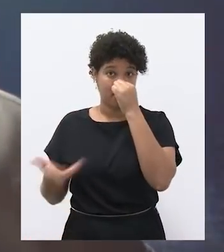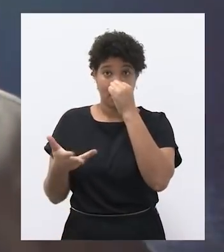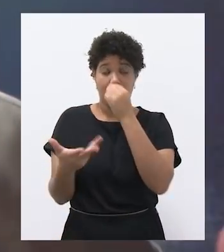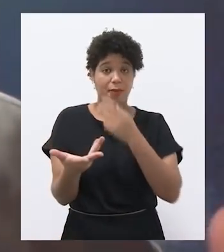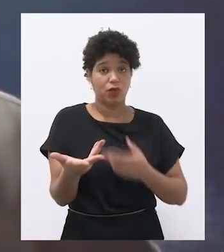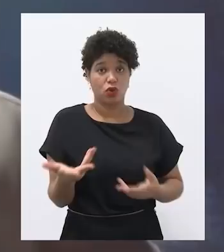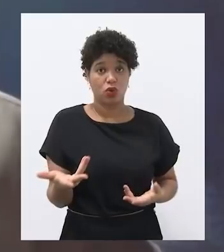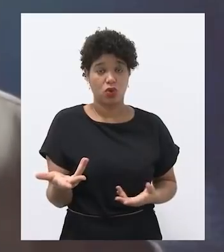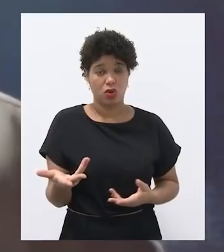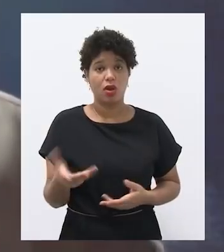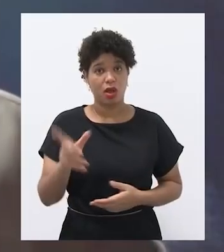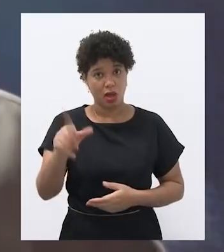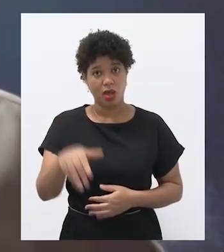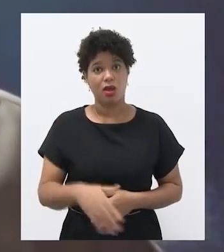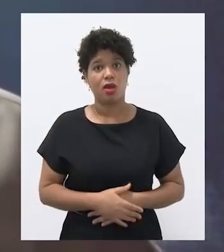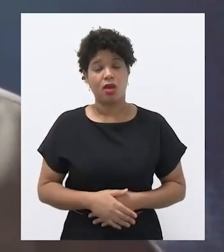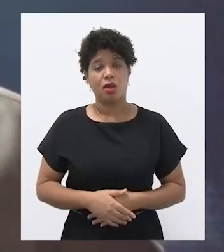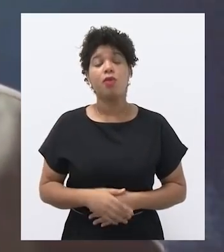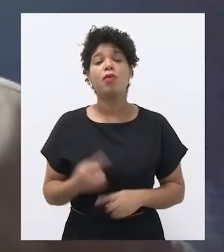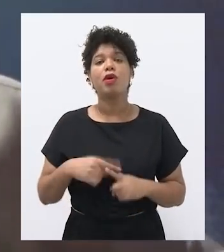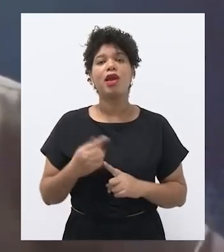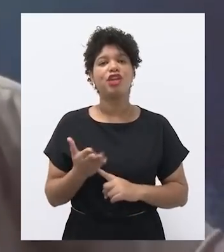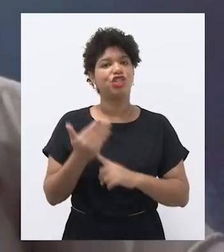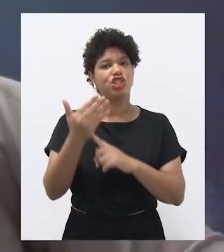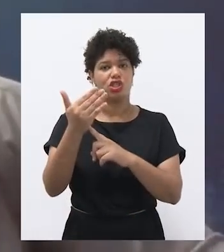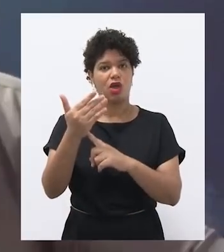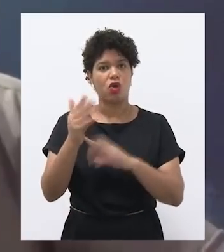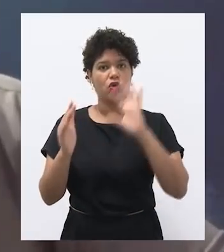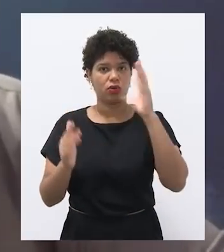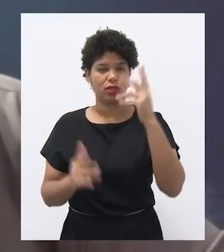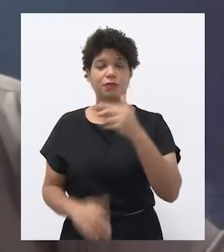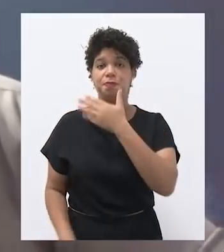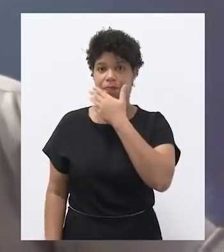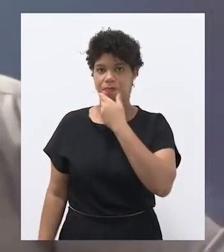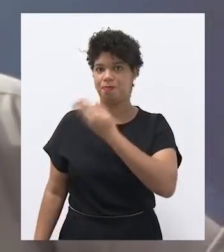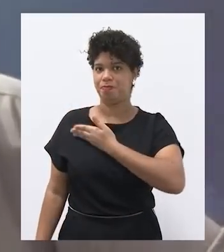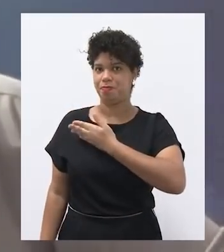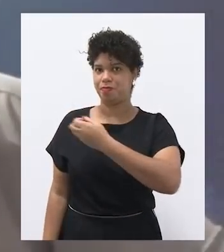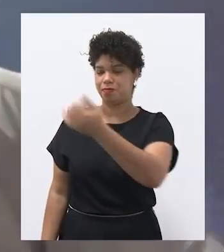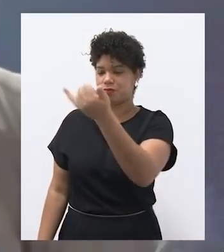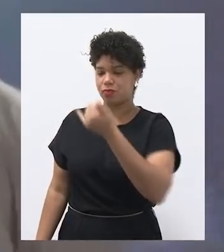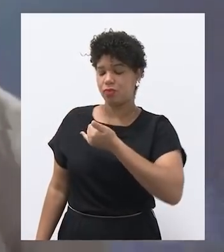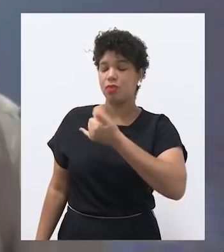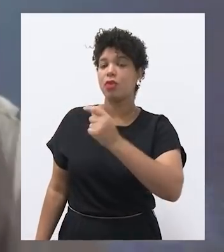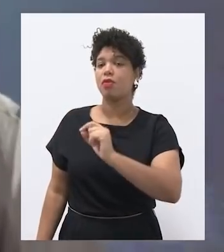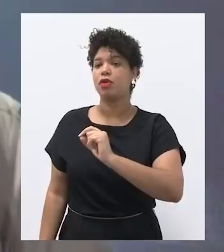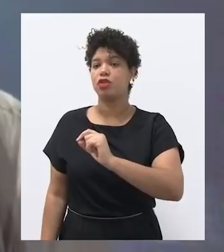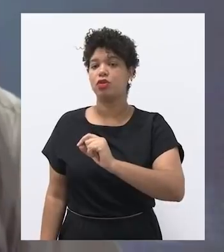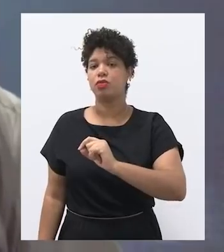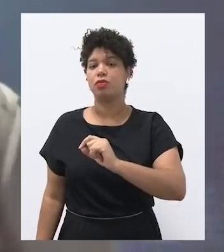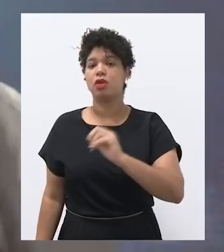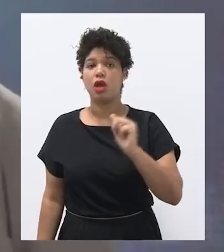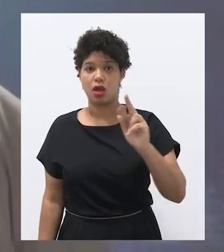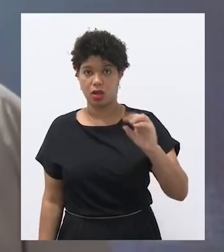hoje, é a velocidade do digital. Então, o que ele dizia para mim era o seguinte, Aros, os melhores